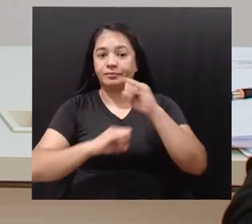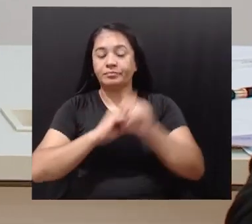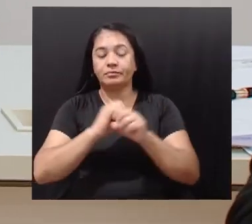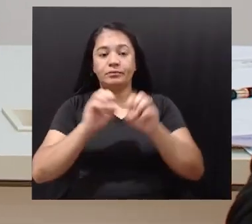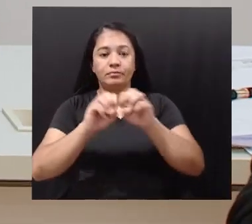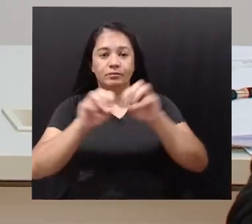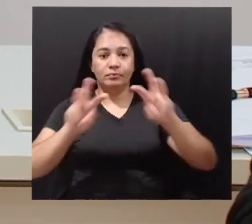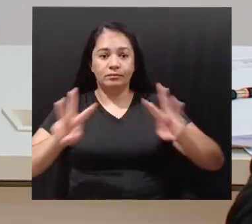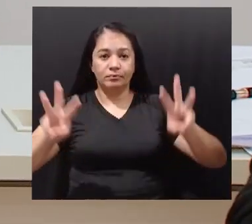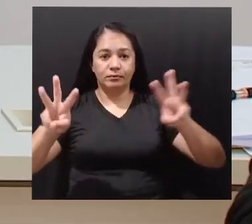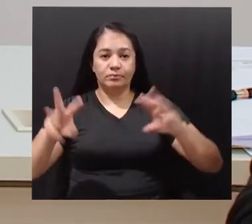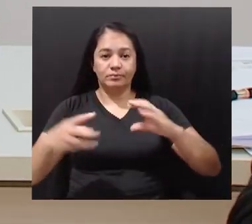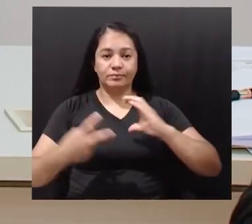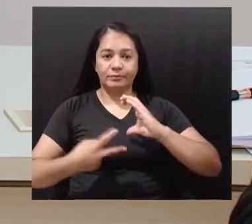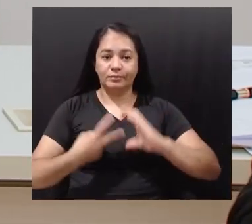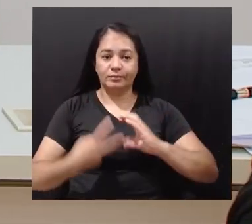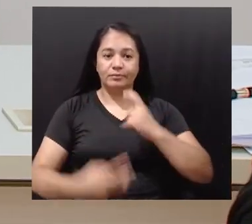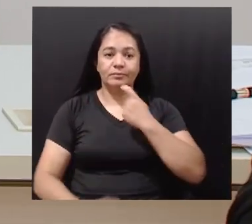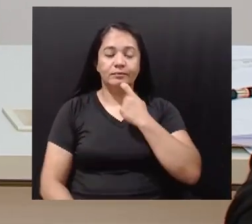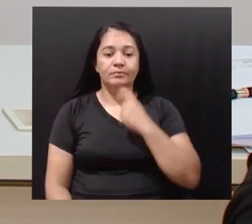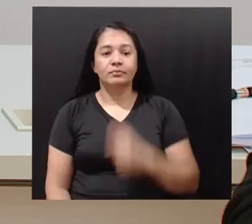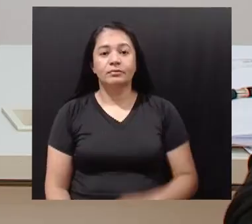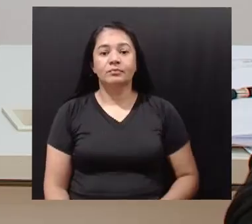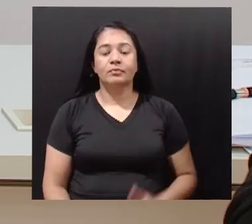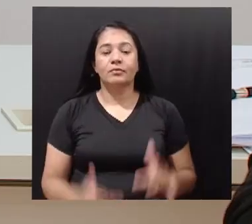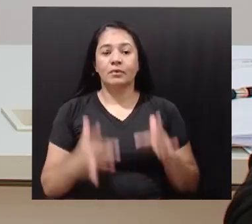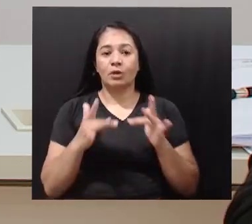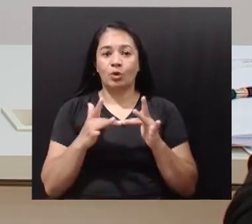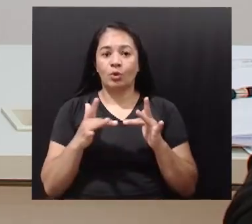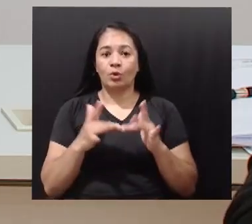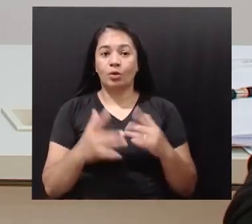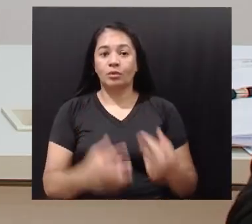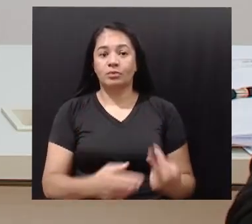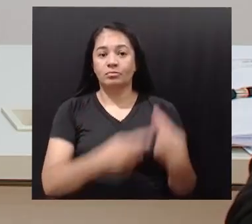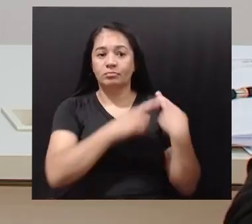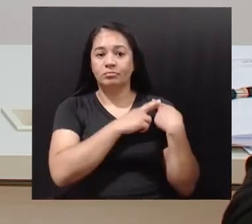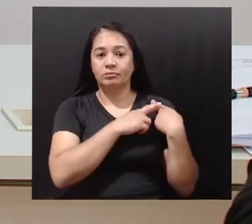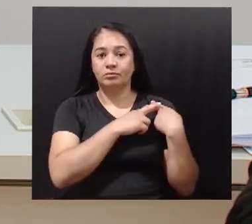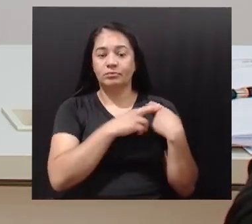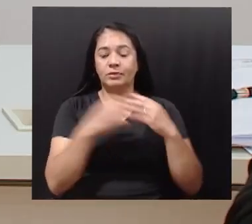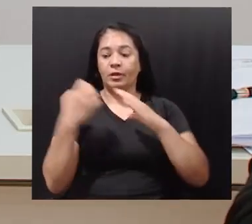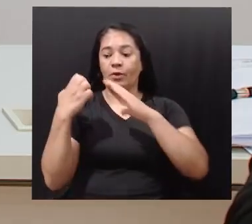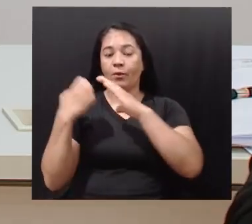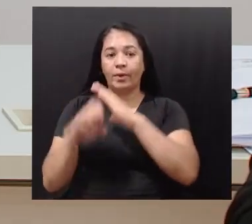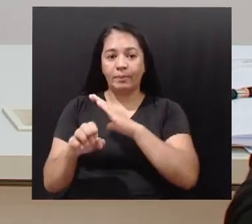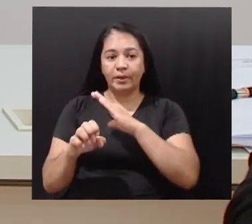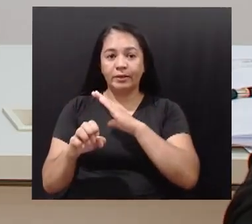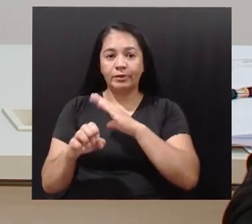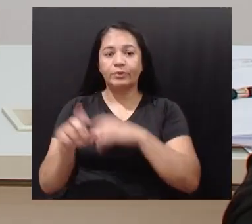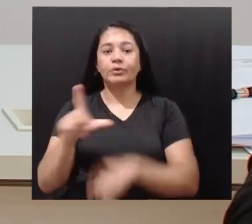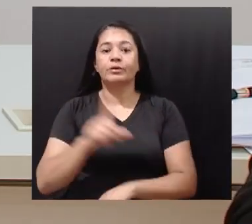Campinas, o contato do encarregado. Então, ali tem um e-mail do